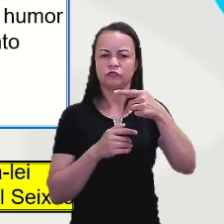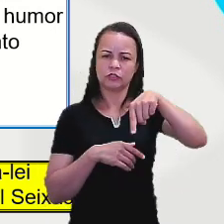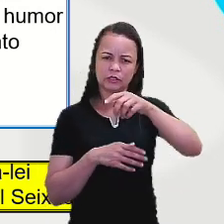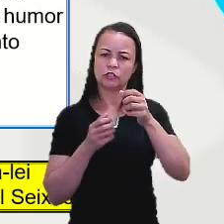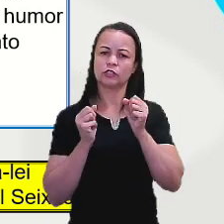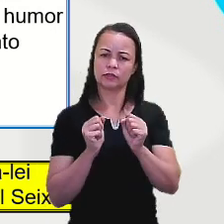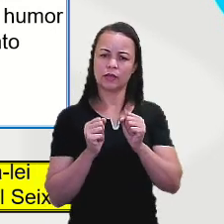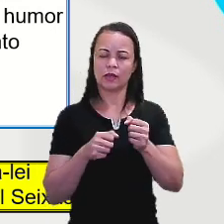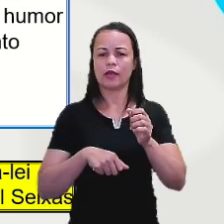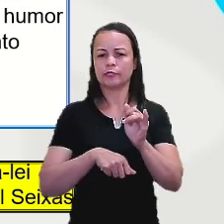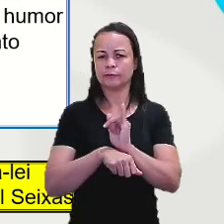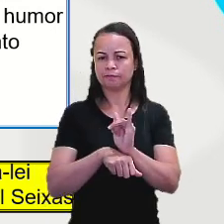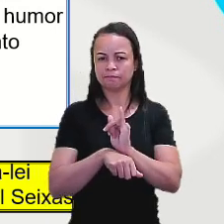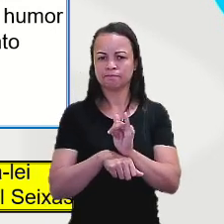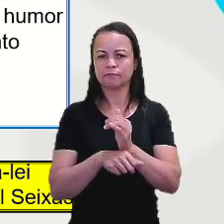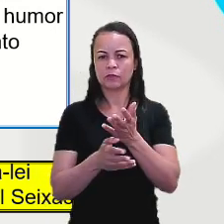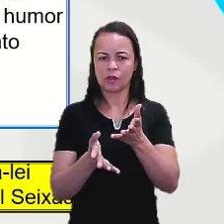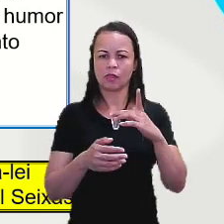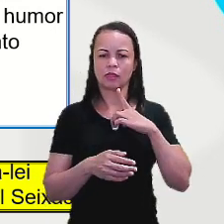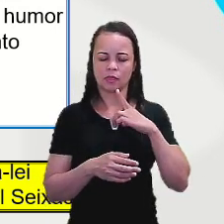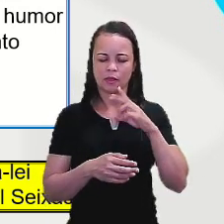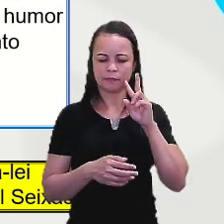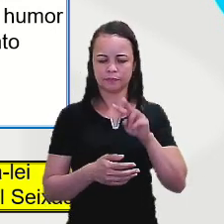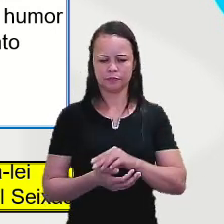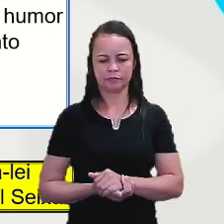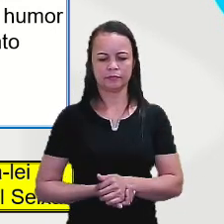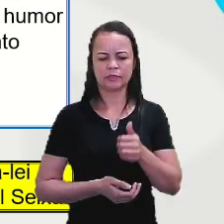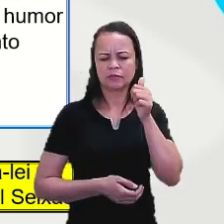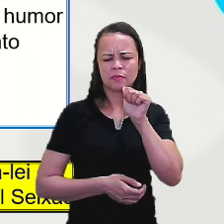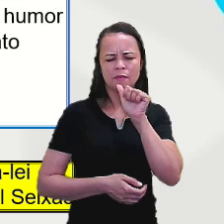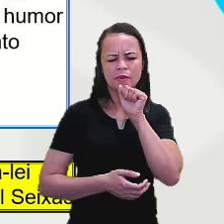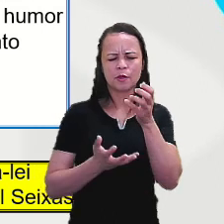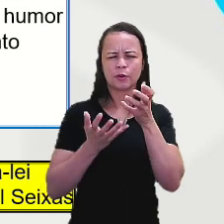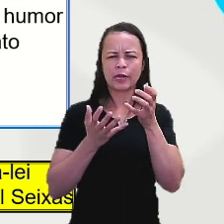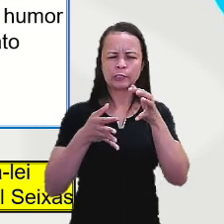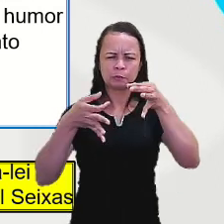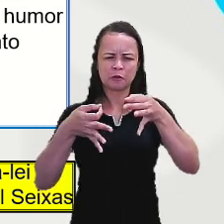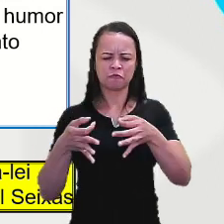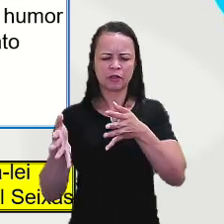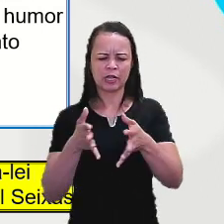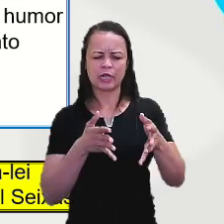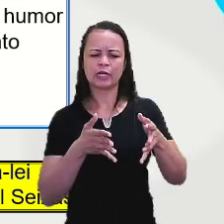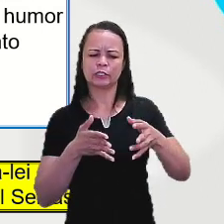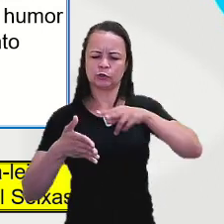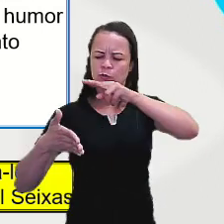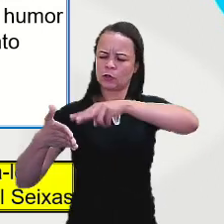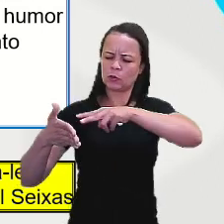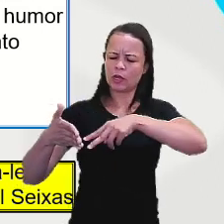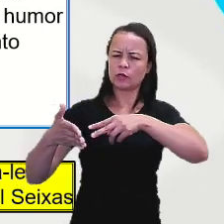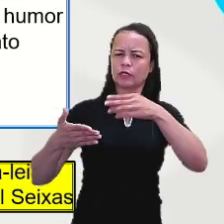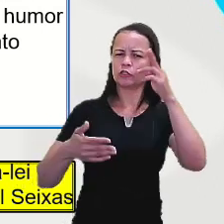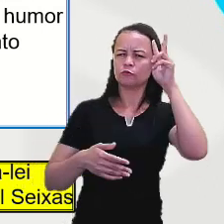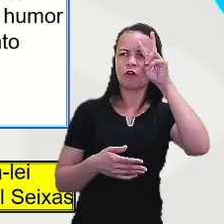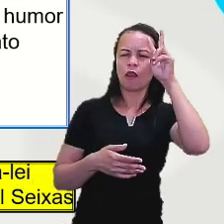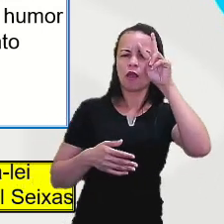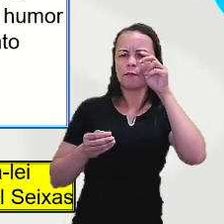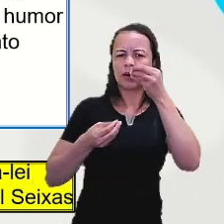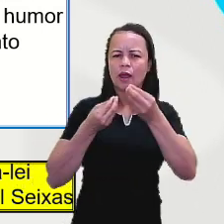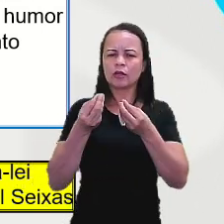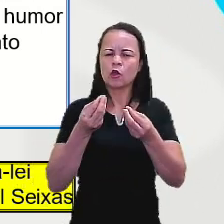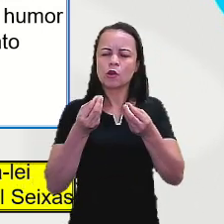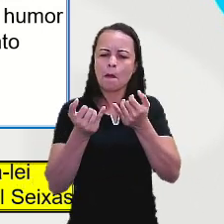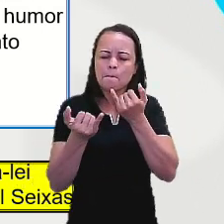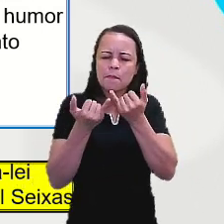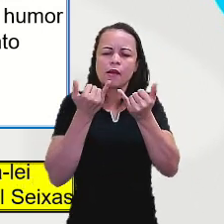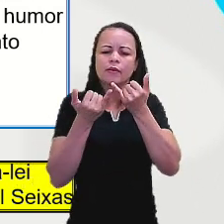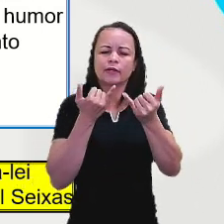ó, mamãe, não quero ser perfeito, quero entender isso direito. Eu leio um texto e ele me faz lembrar que eu li algo tão